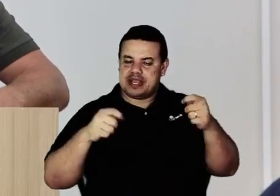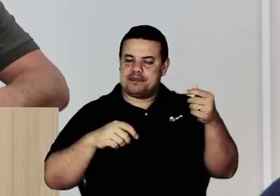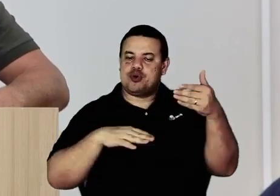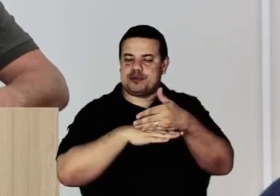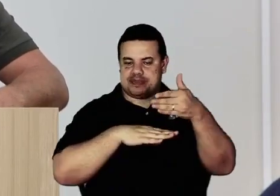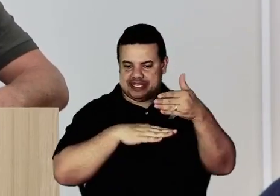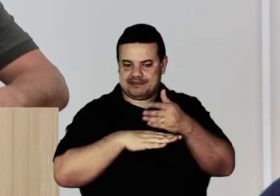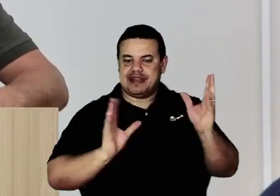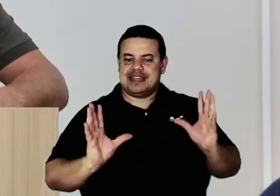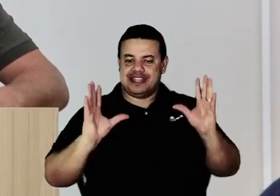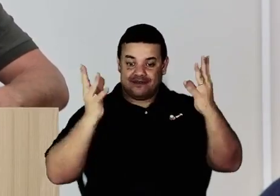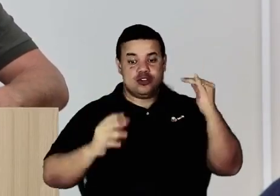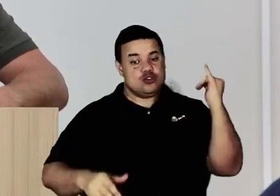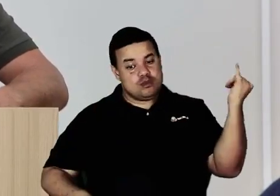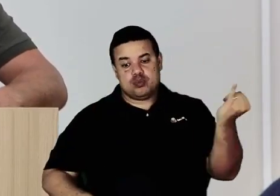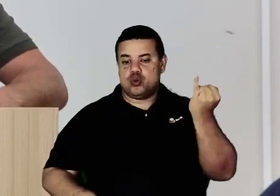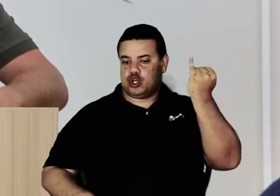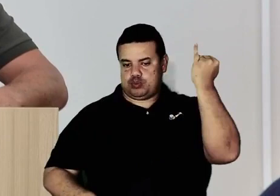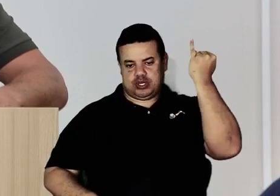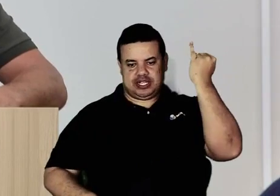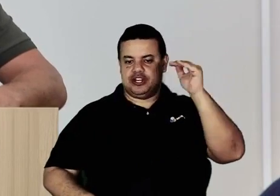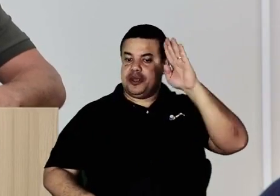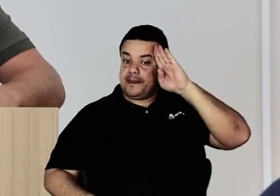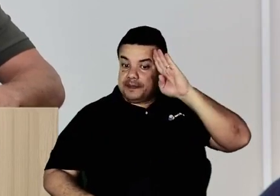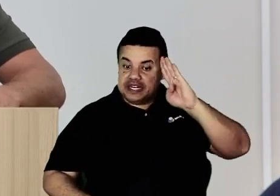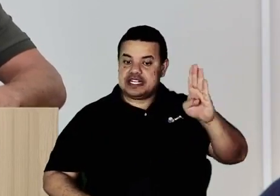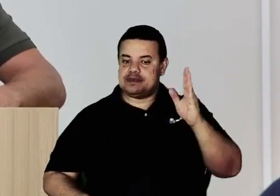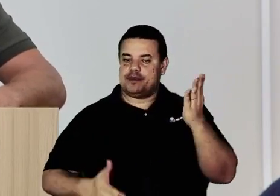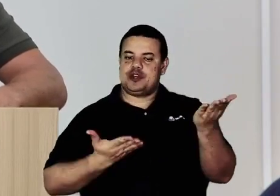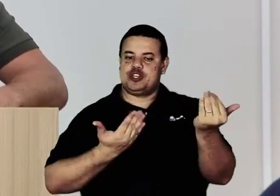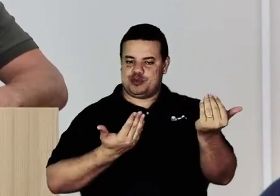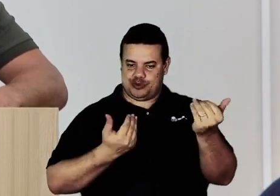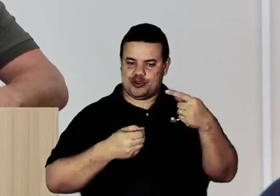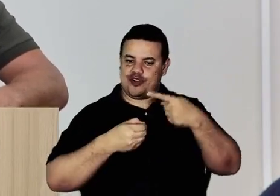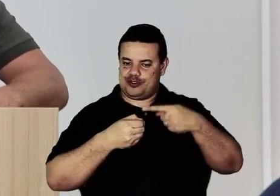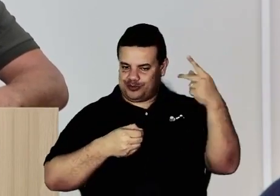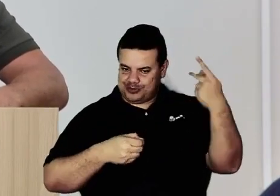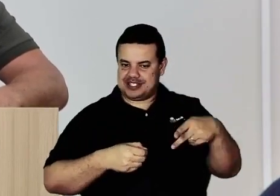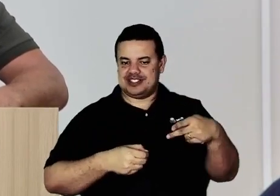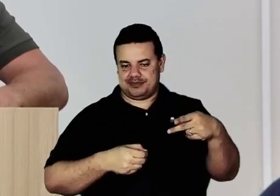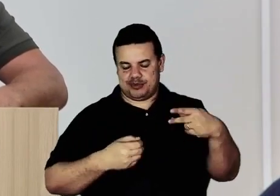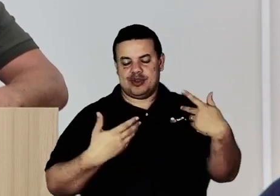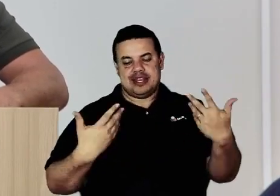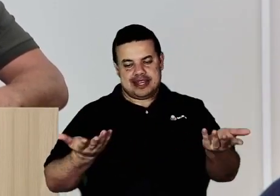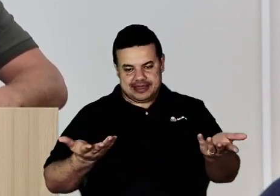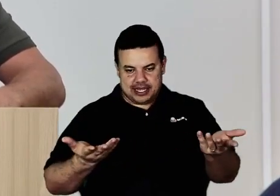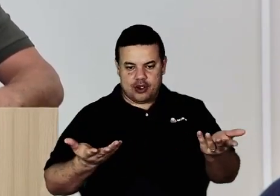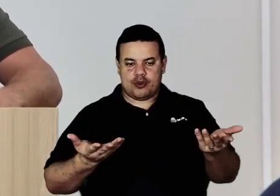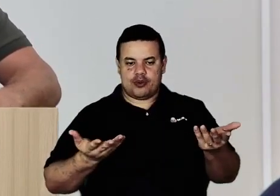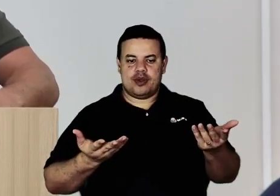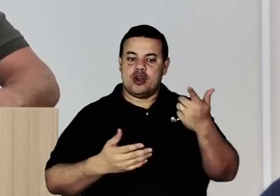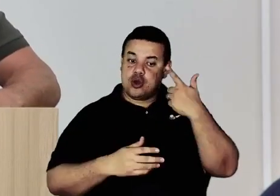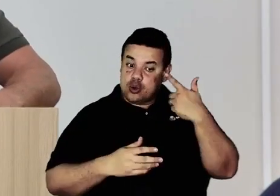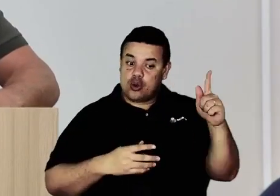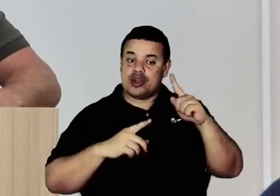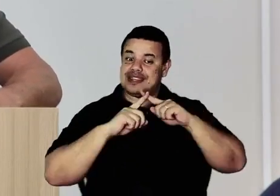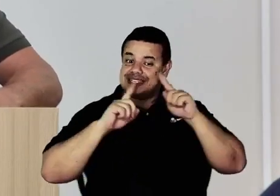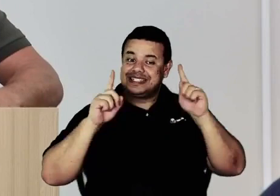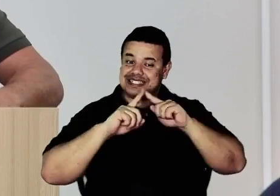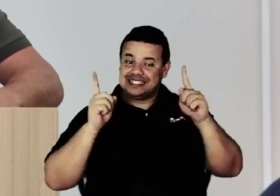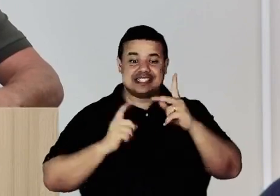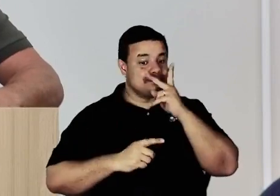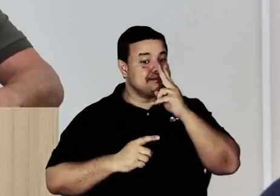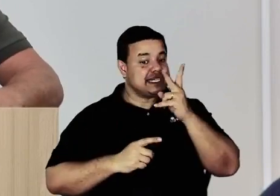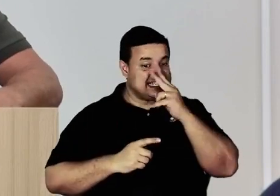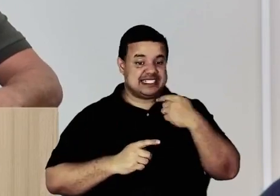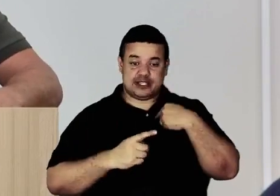importância, principalmente para os jovens do nosso município. Então, é outra crítica. Hoje até parece que eu estou falando mal do governo